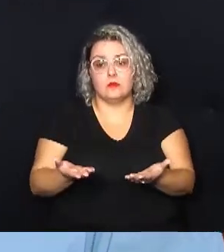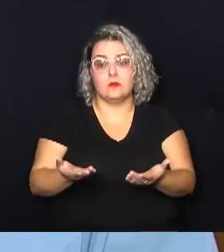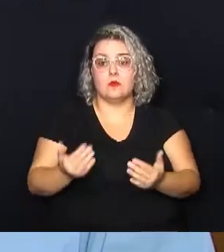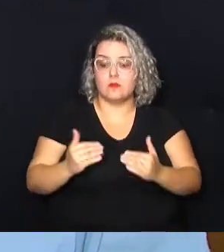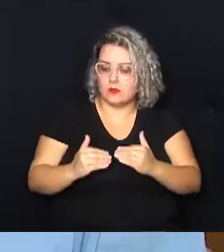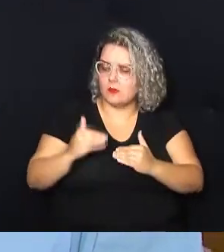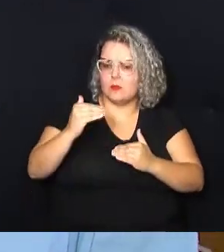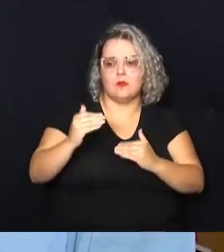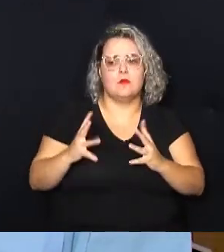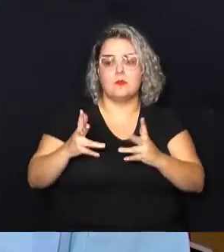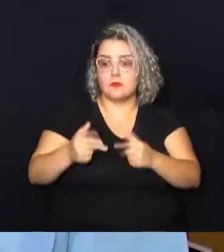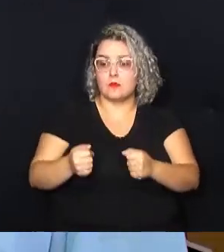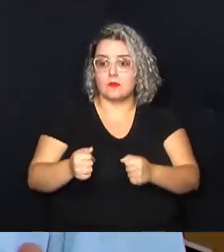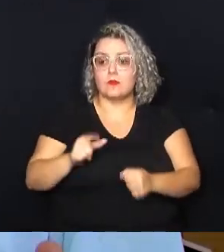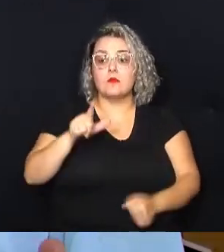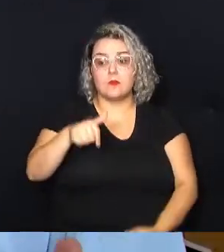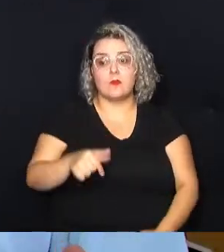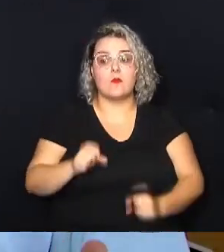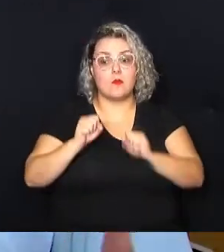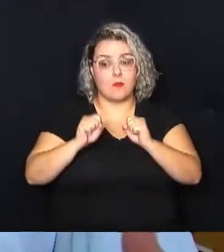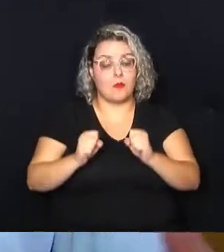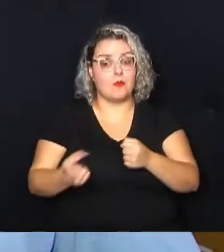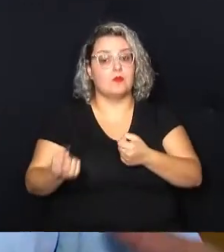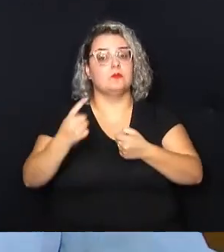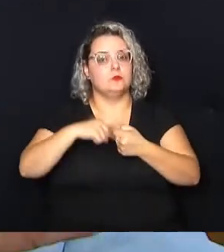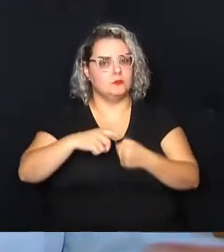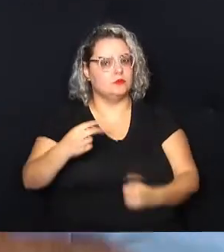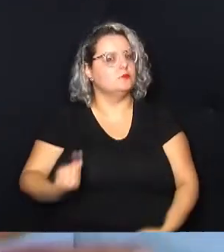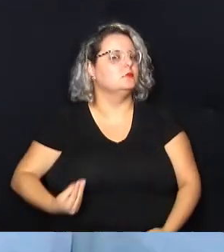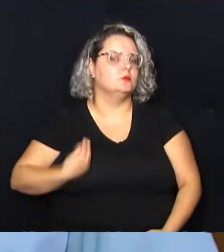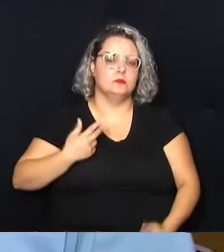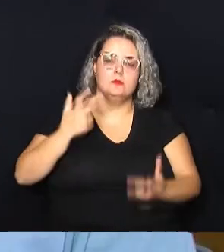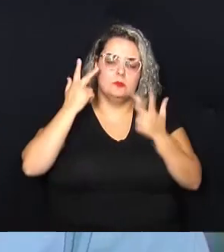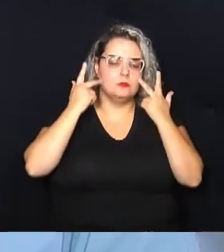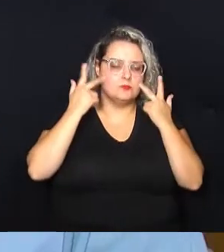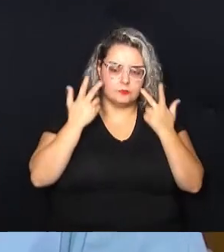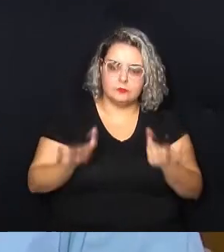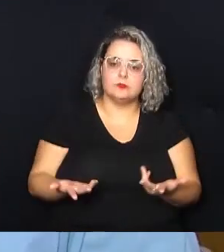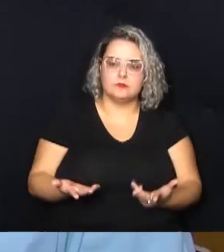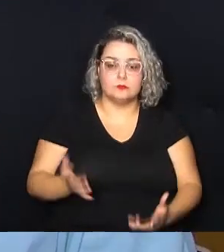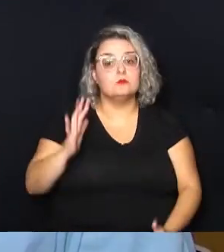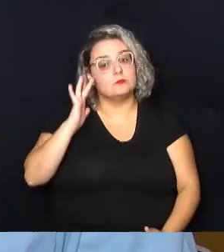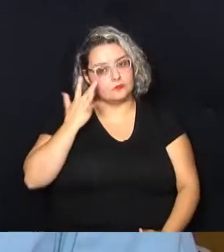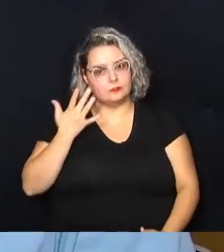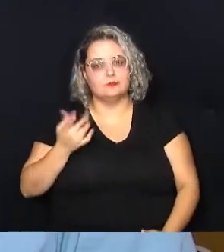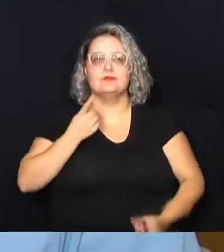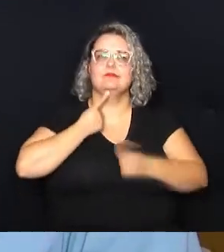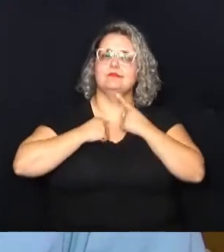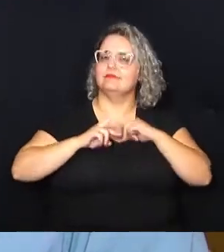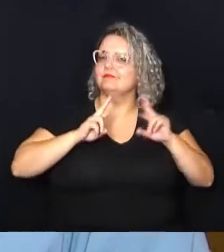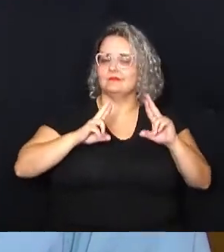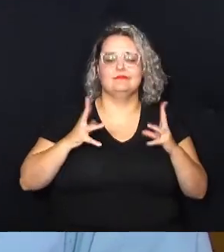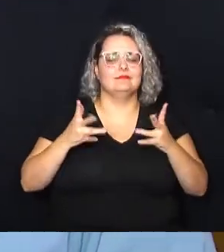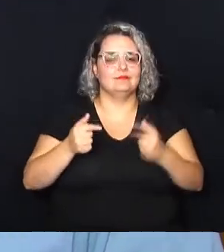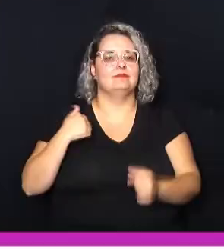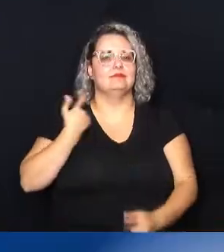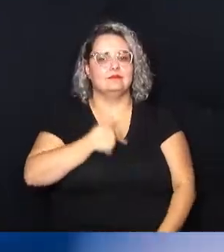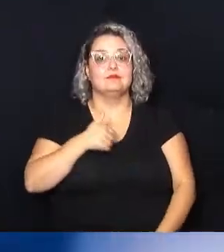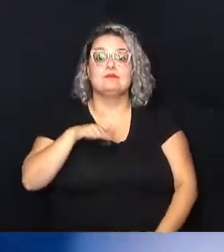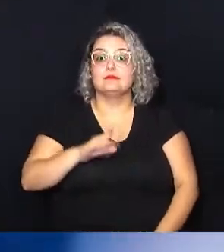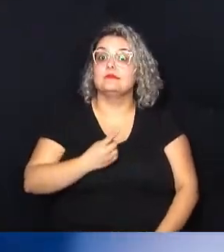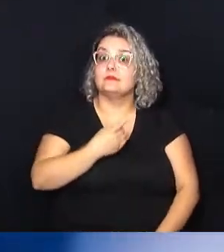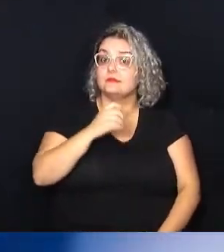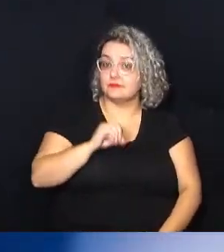né Mas acima de tudo que depois elas possam retomar sua vida normalmente eu acho que esse é o grande desejo de todos nós